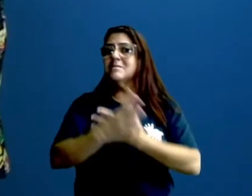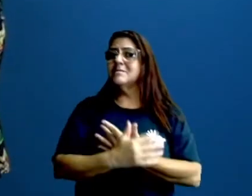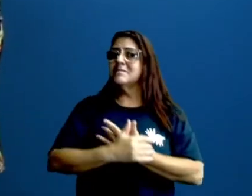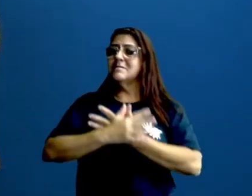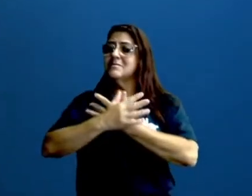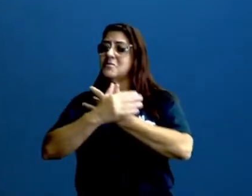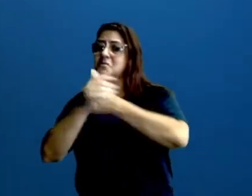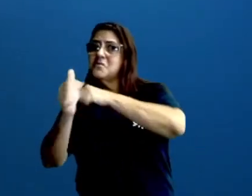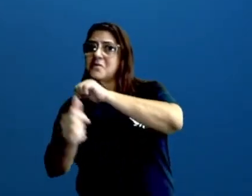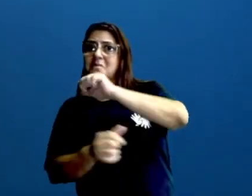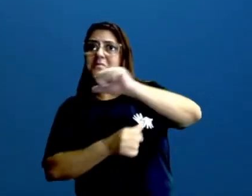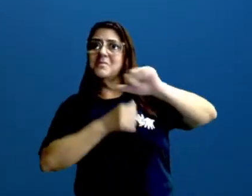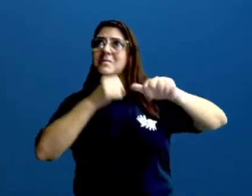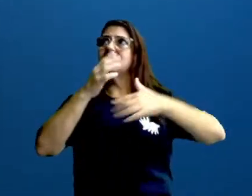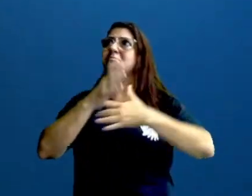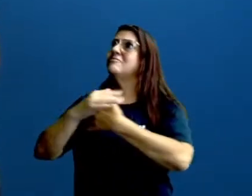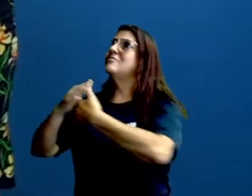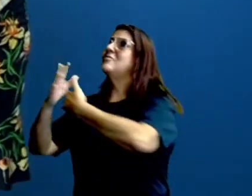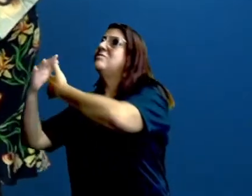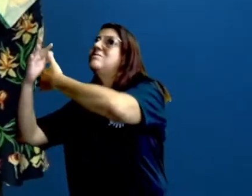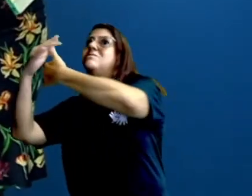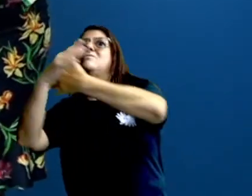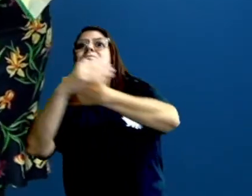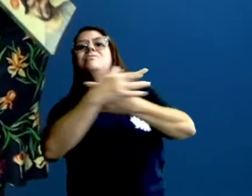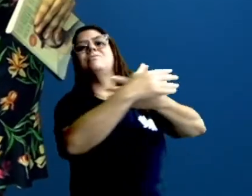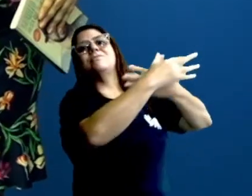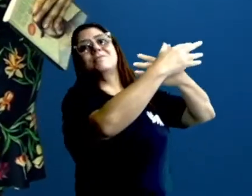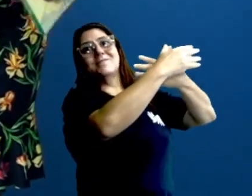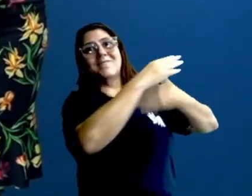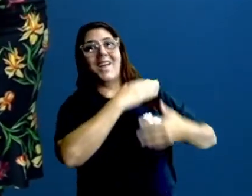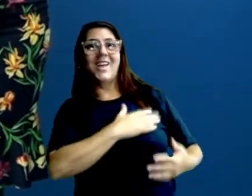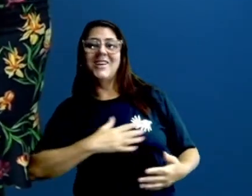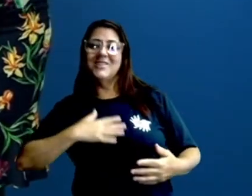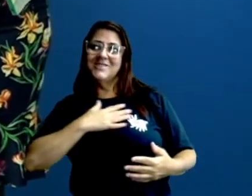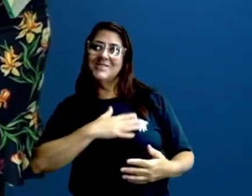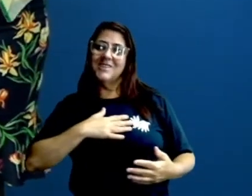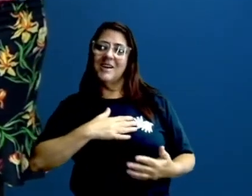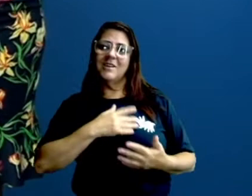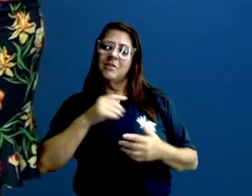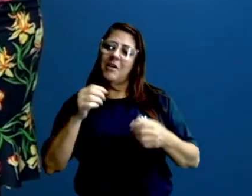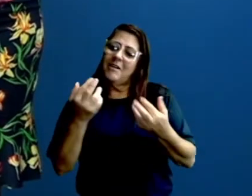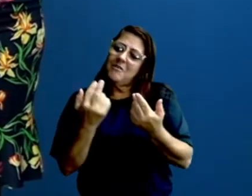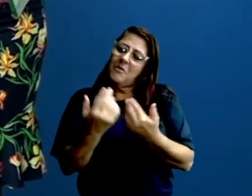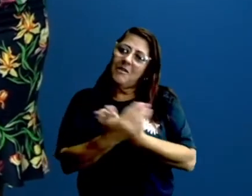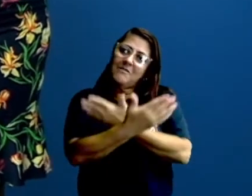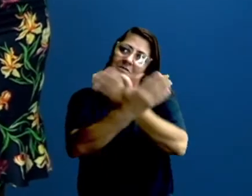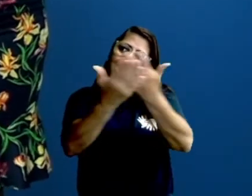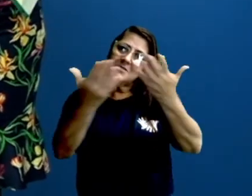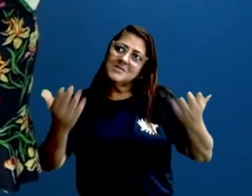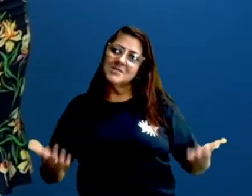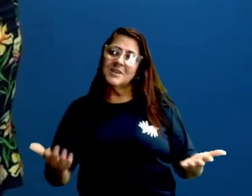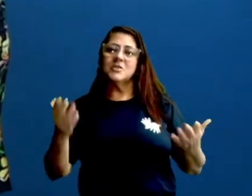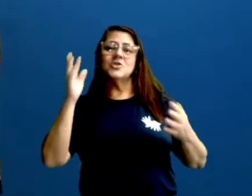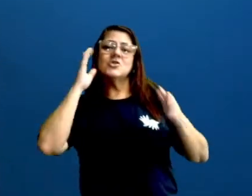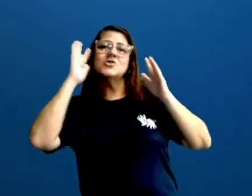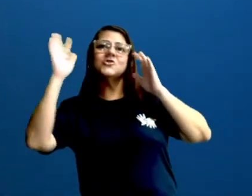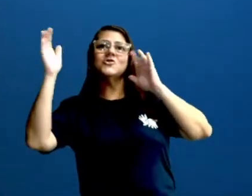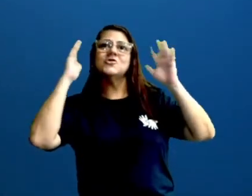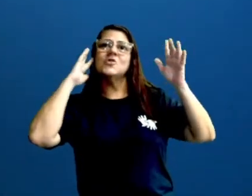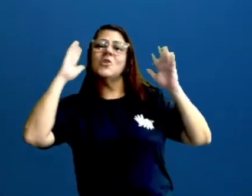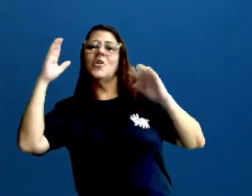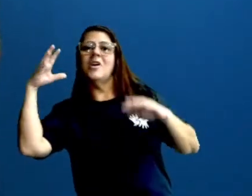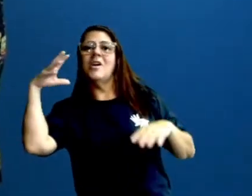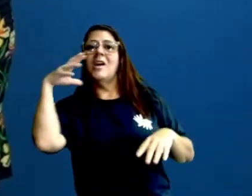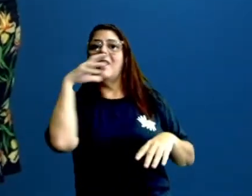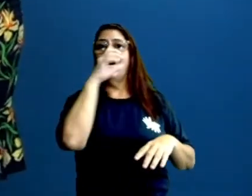borboleta, depois voa por aí. E aí, gostaram? Então assim é vocês. Continue a sonhar e logo, logo vocês